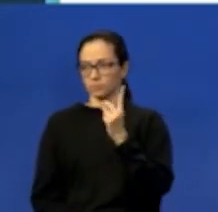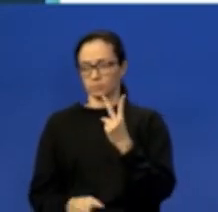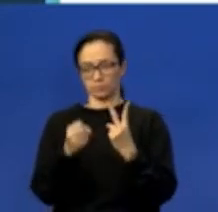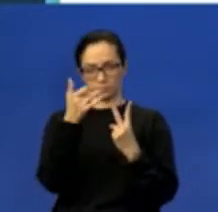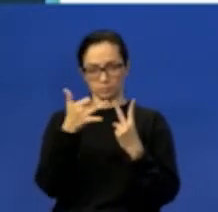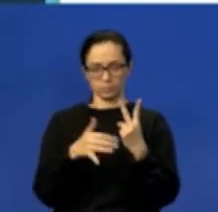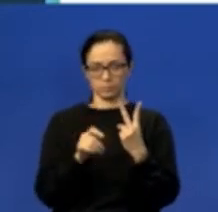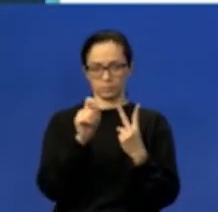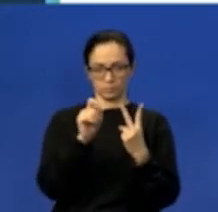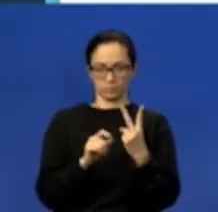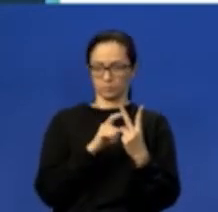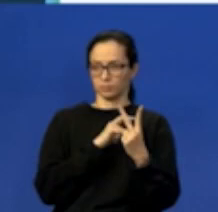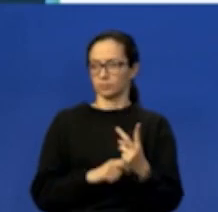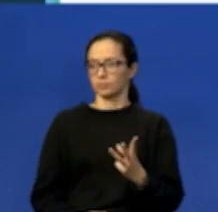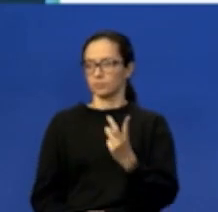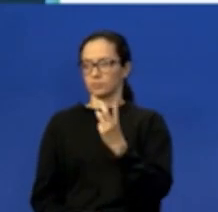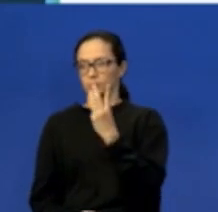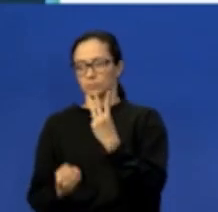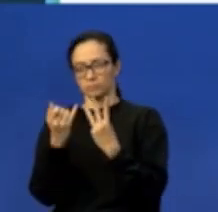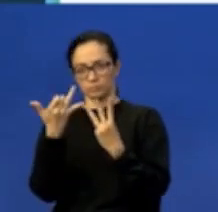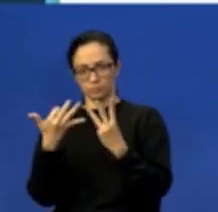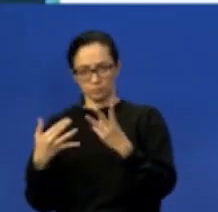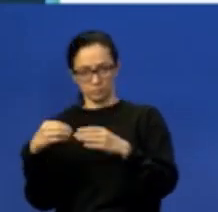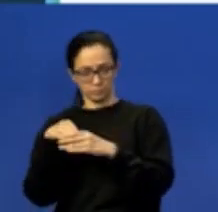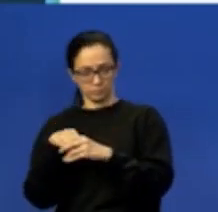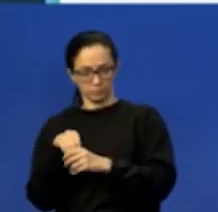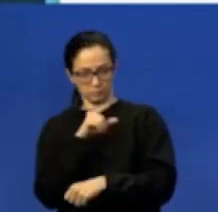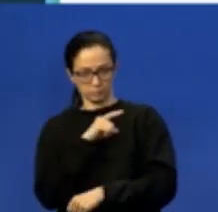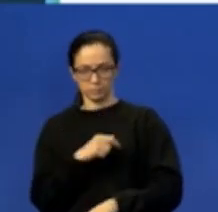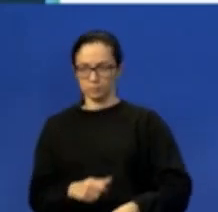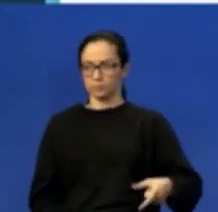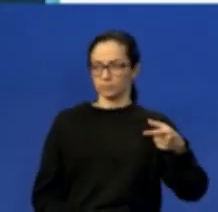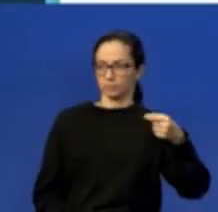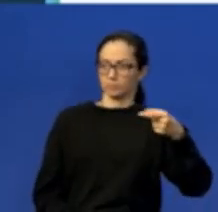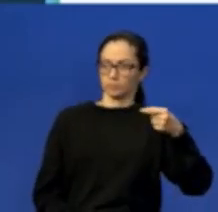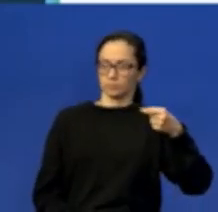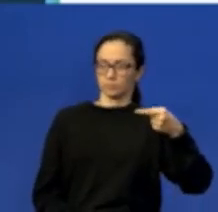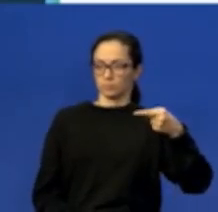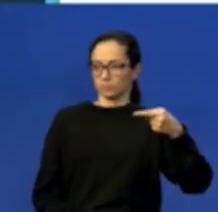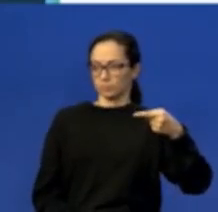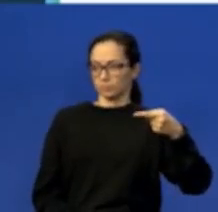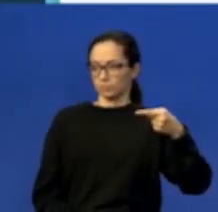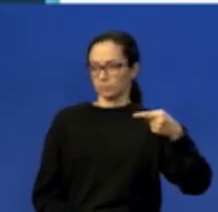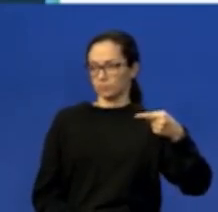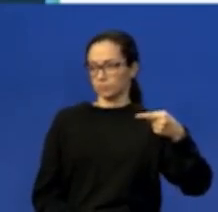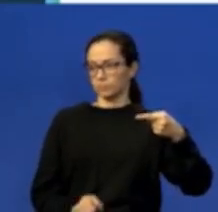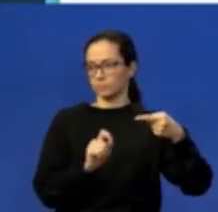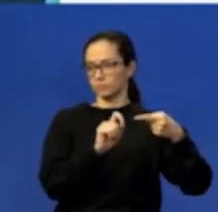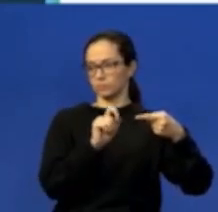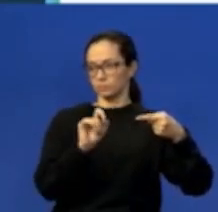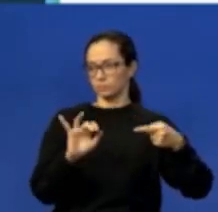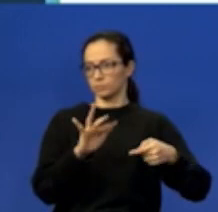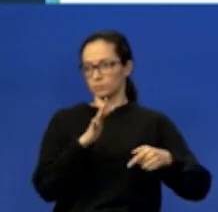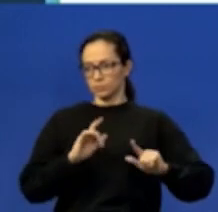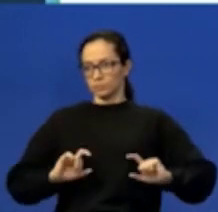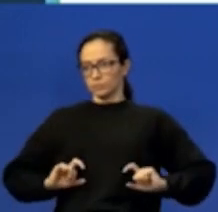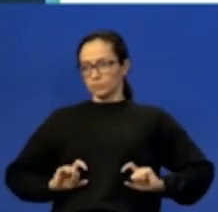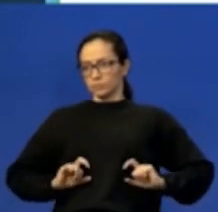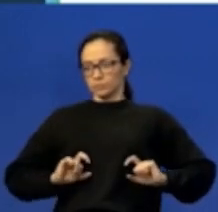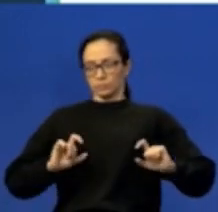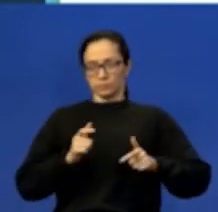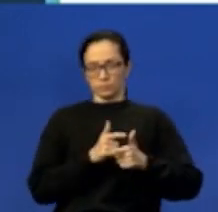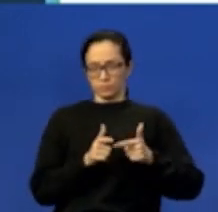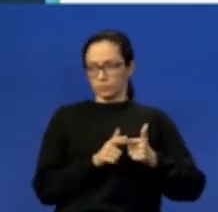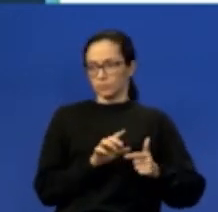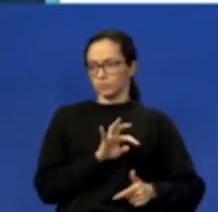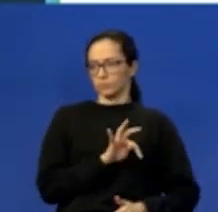a taxa de filtração glomerular. Então, no estágio 1, a gente tem a descrição que seria afecções renais com a taxa de